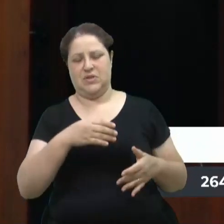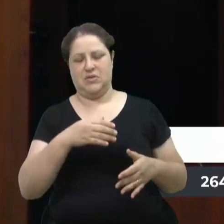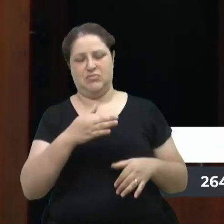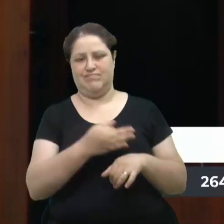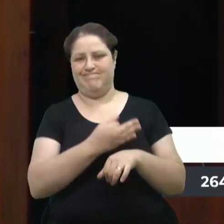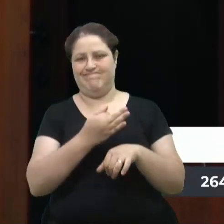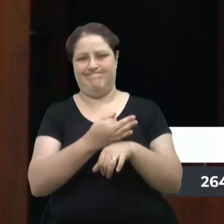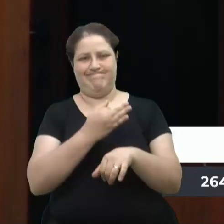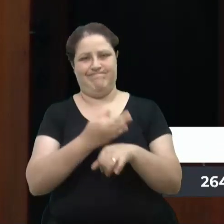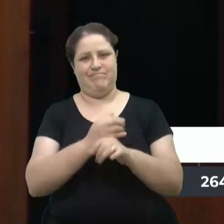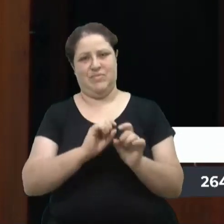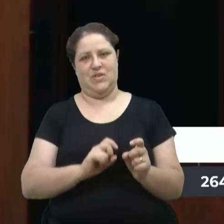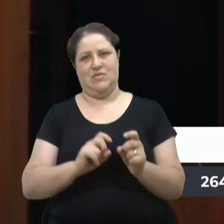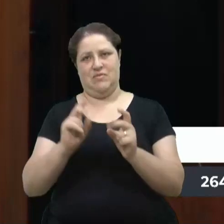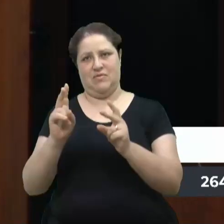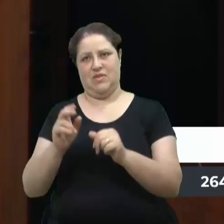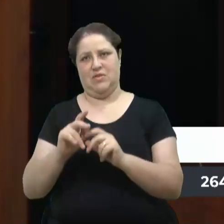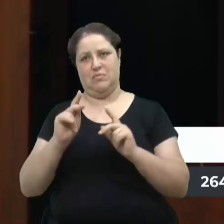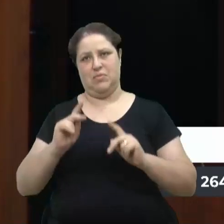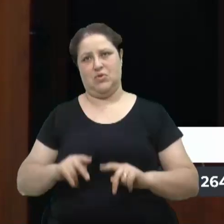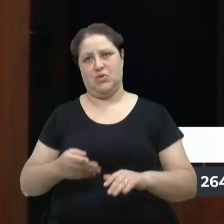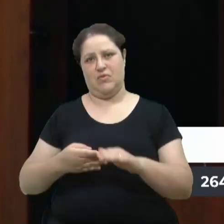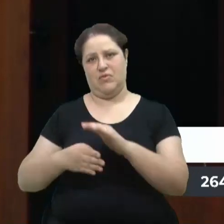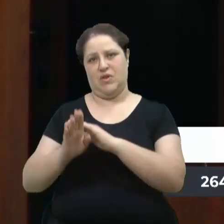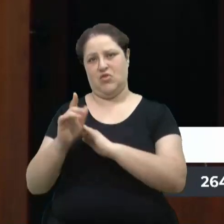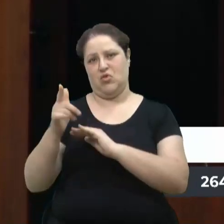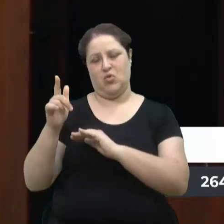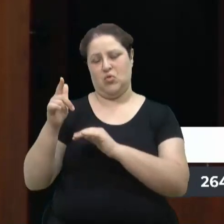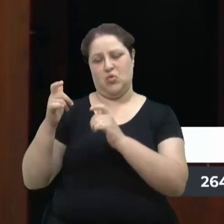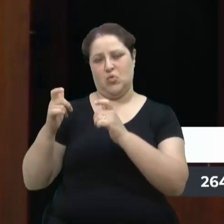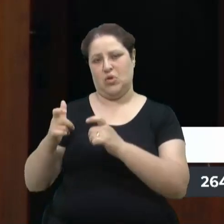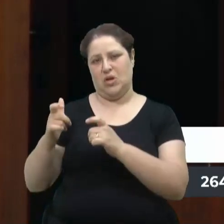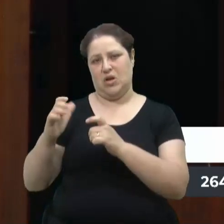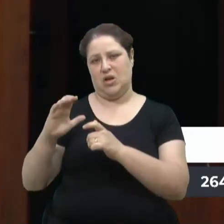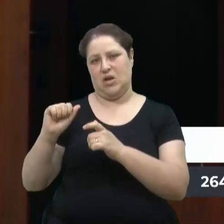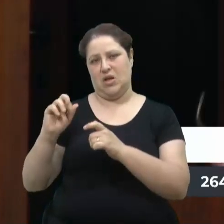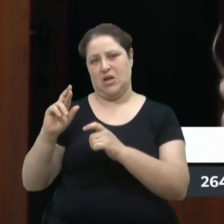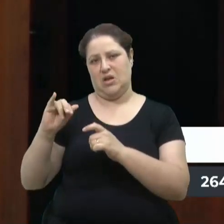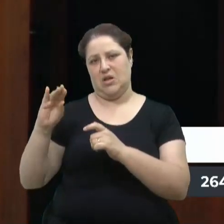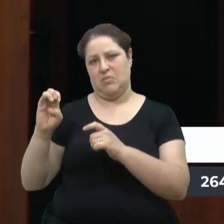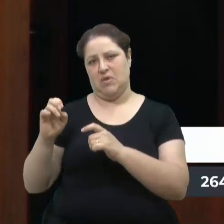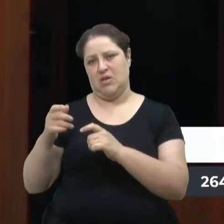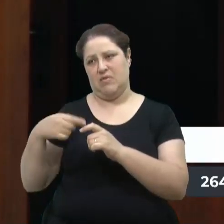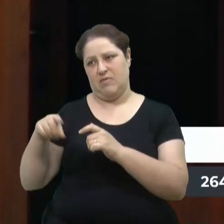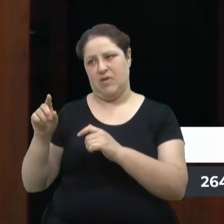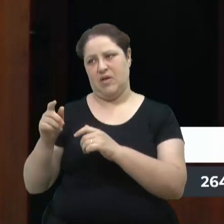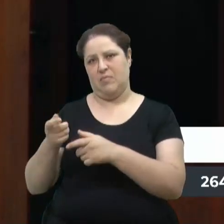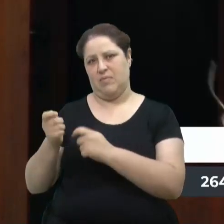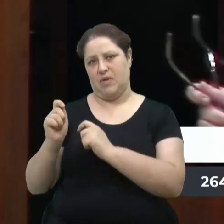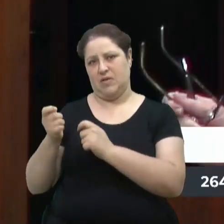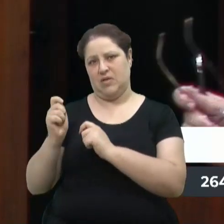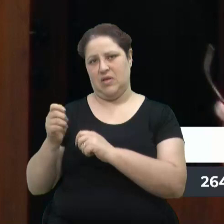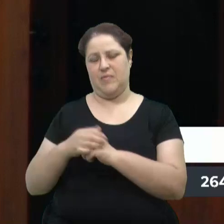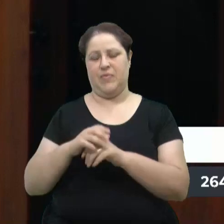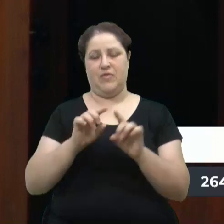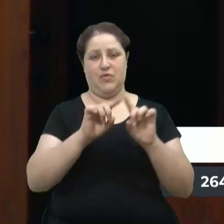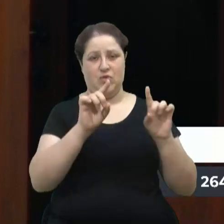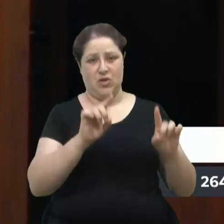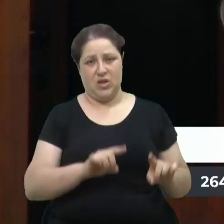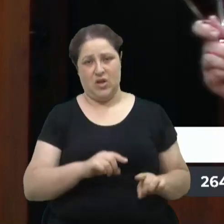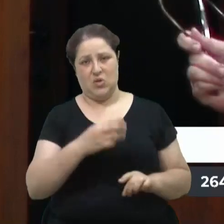vendem. E aí ele vai para o Caribe, ou vai pescar, faz alguma coisa, e aqueles 30 funcionários, aqueles